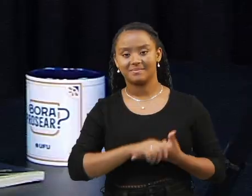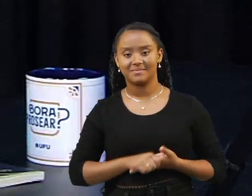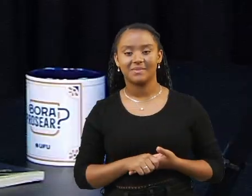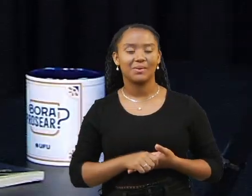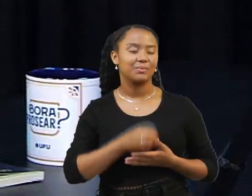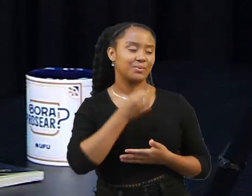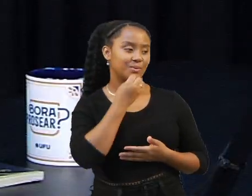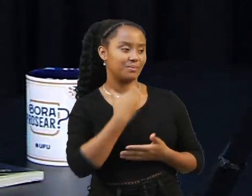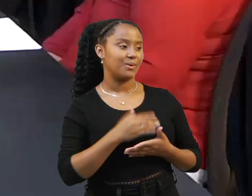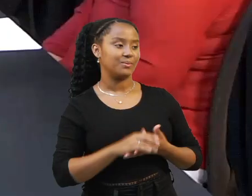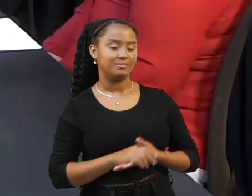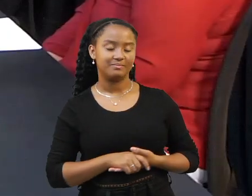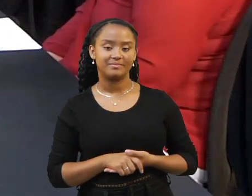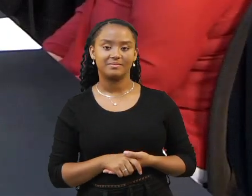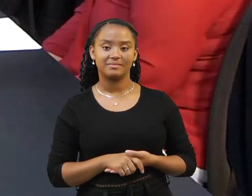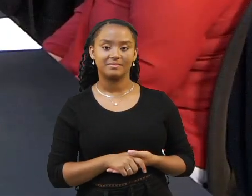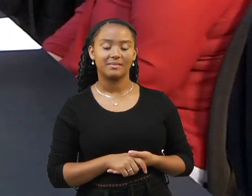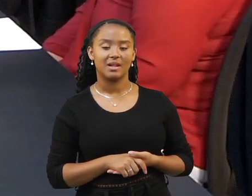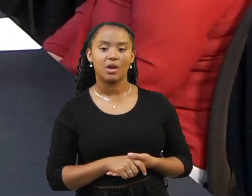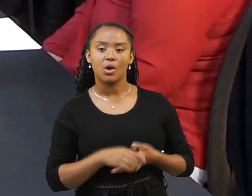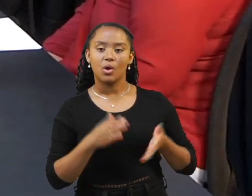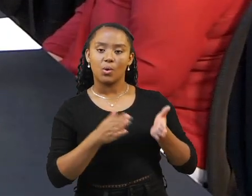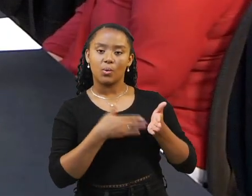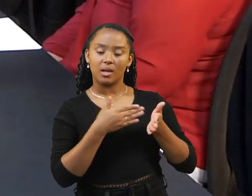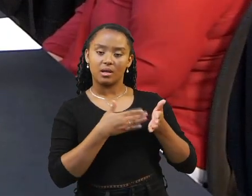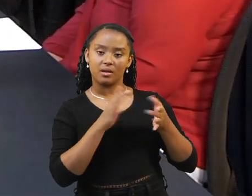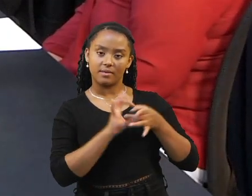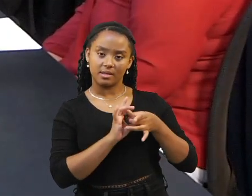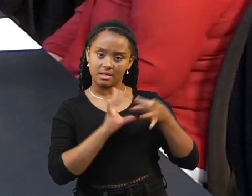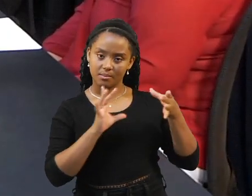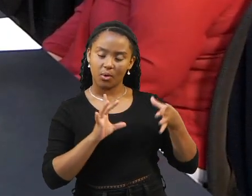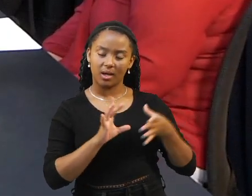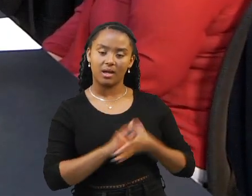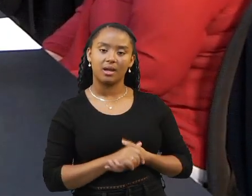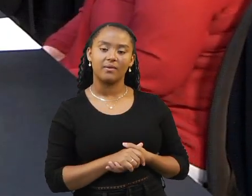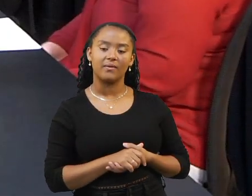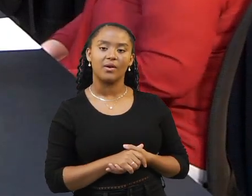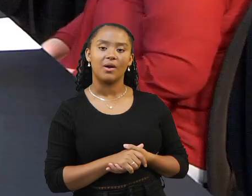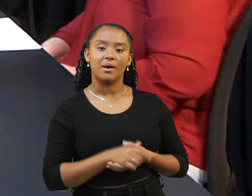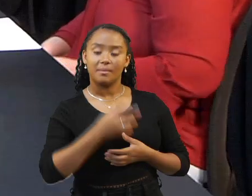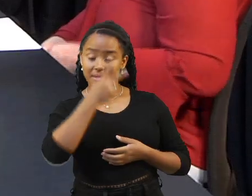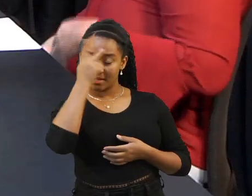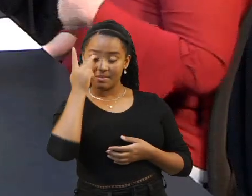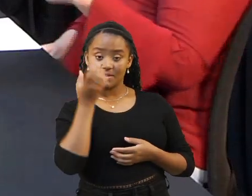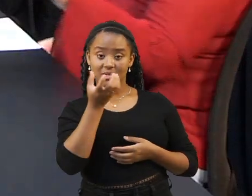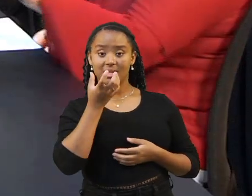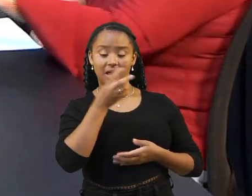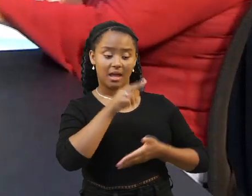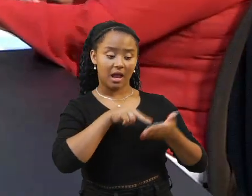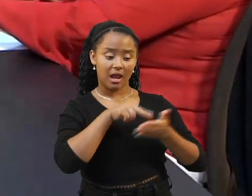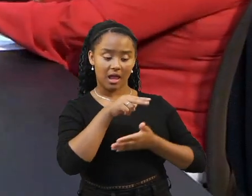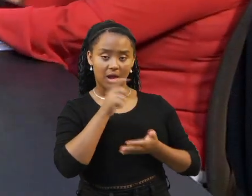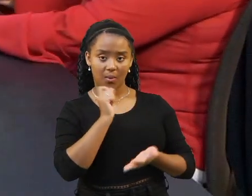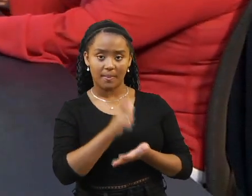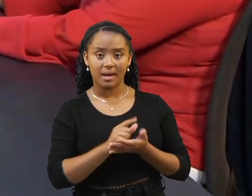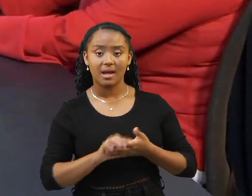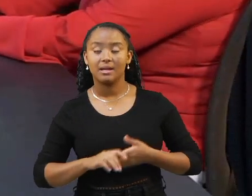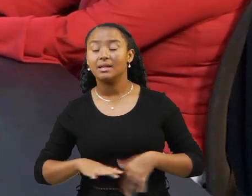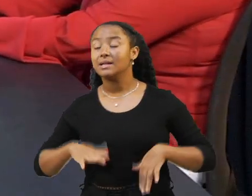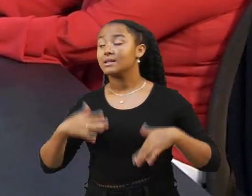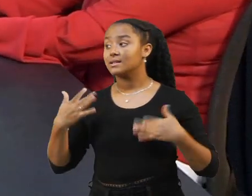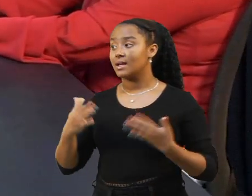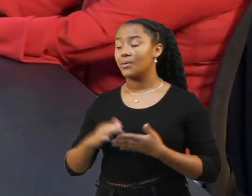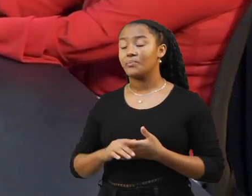belo. Muito bom, muito bom. O livro está disponível para quem